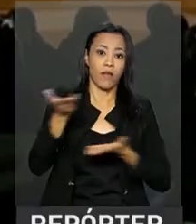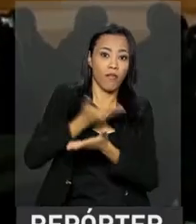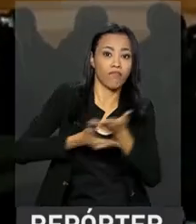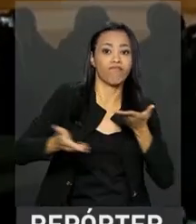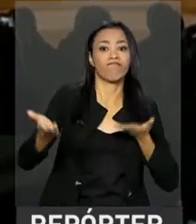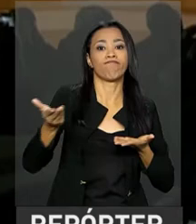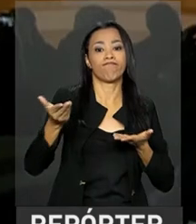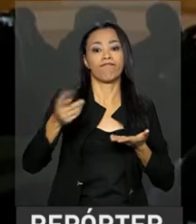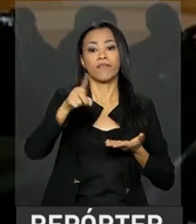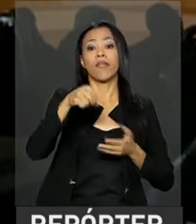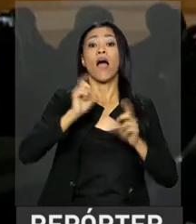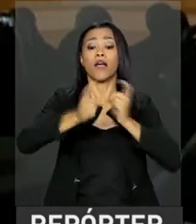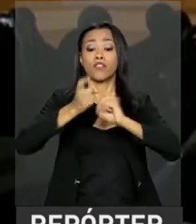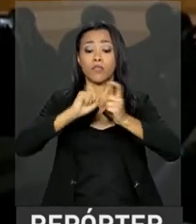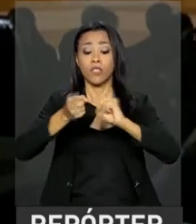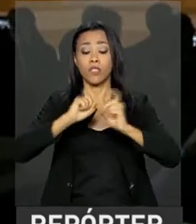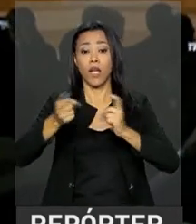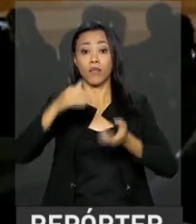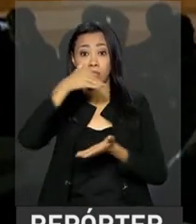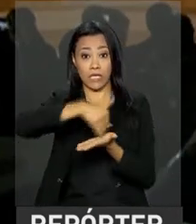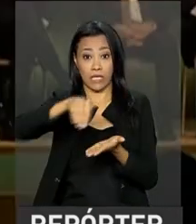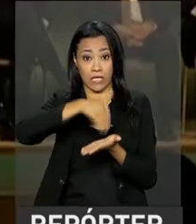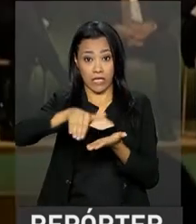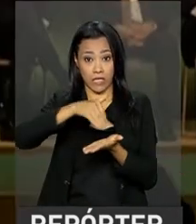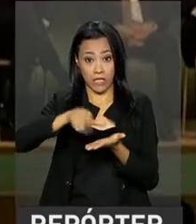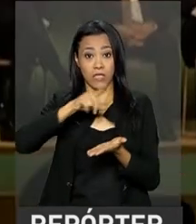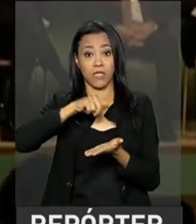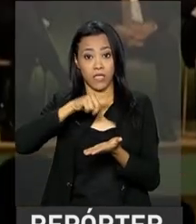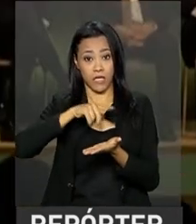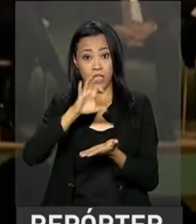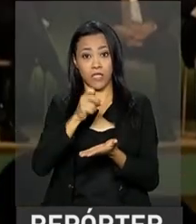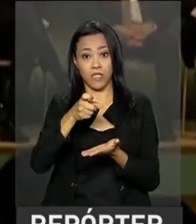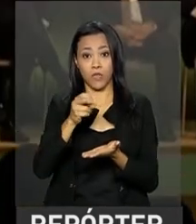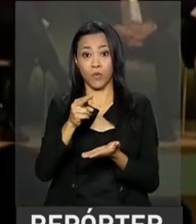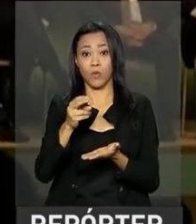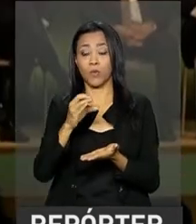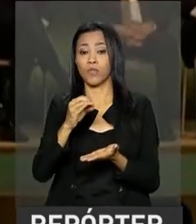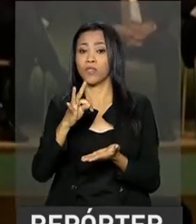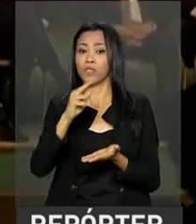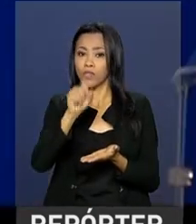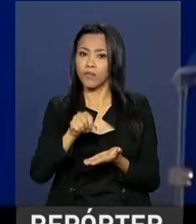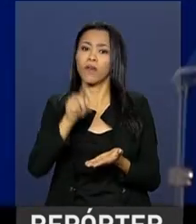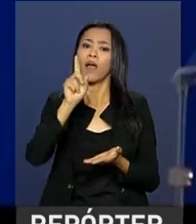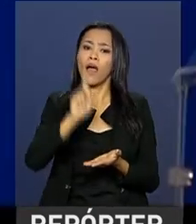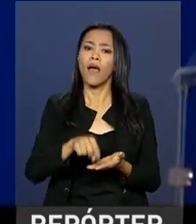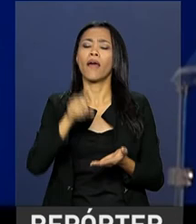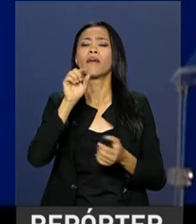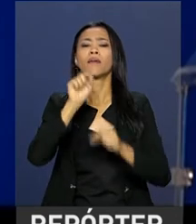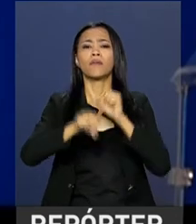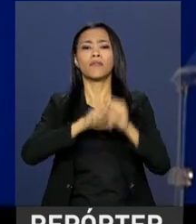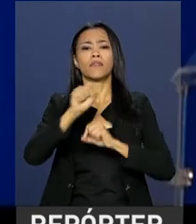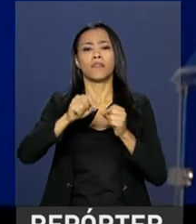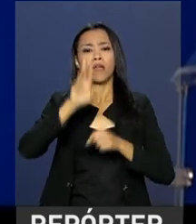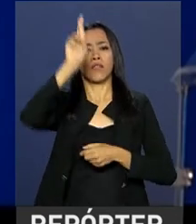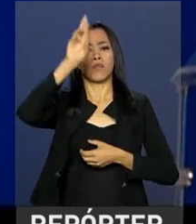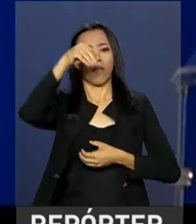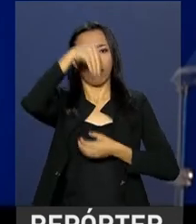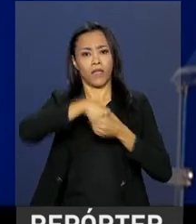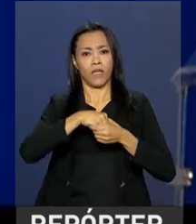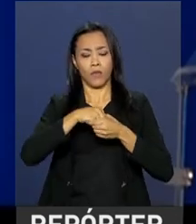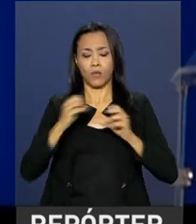fundo será administrado por uma secretaria executiva sob responsabilidade da secretaria de assuntos internacionais do ministério do planejamento